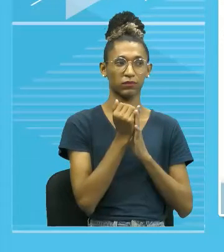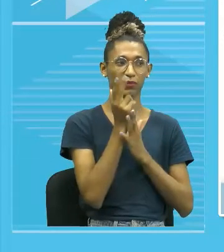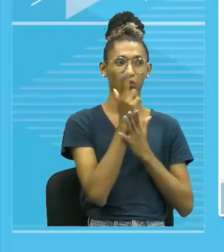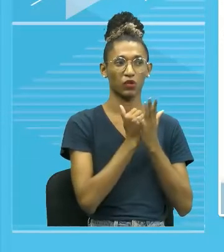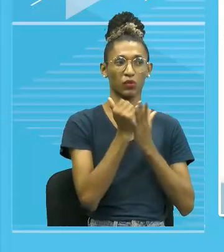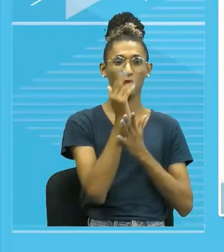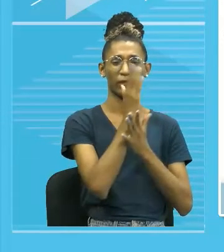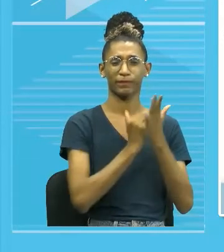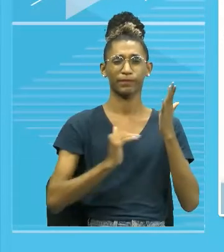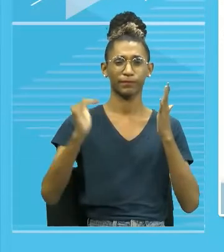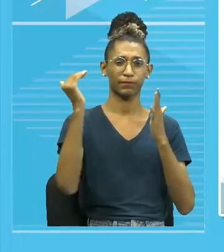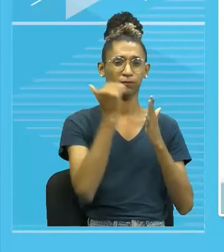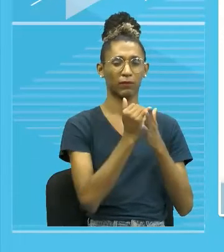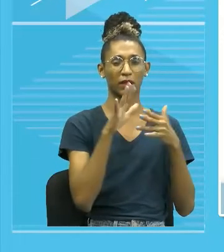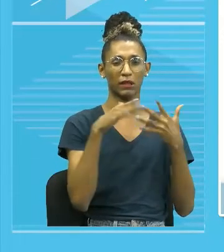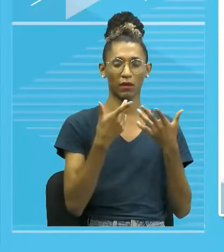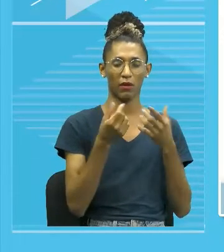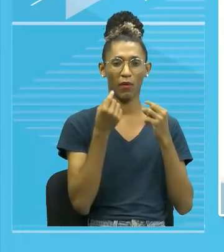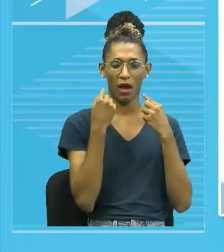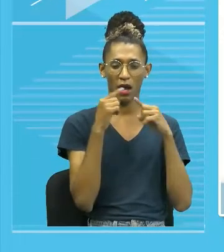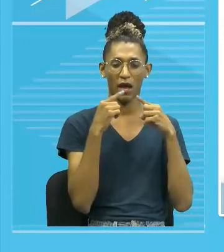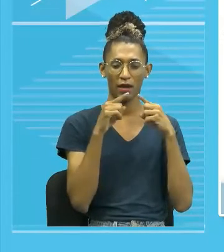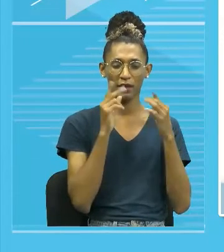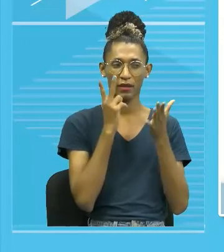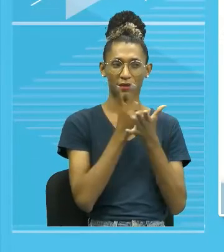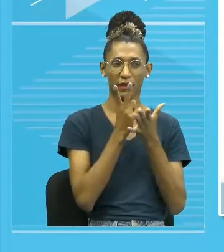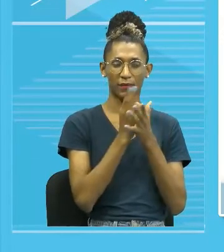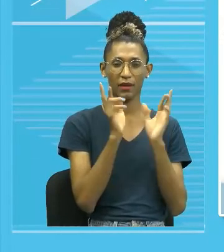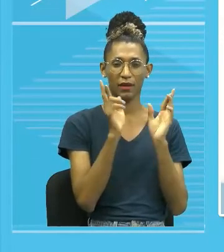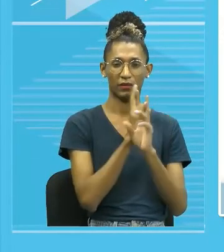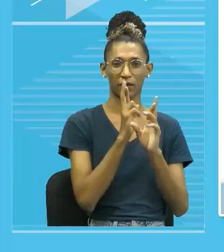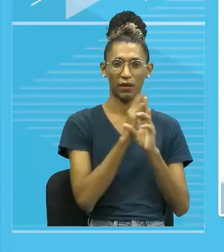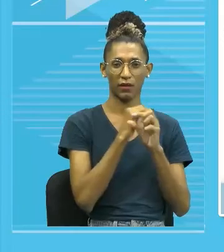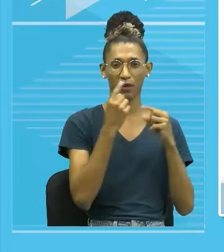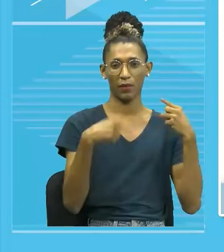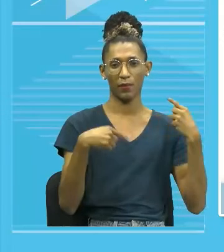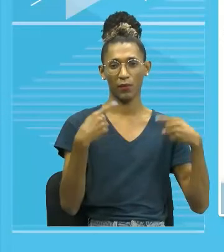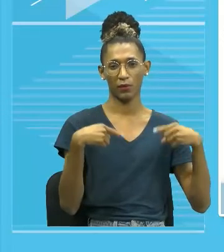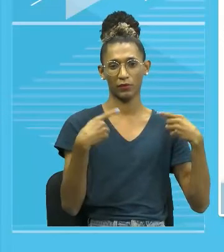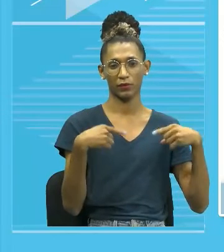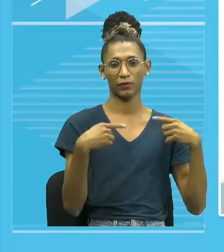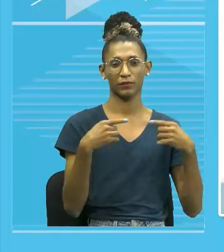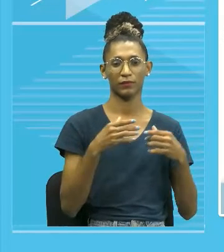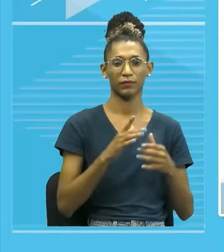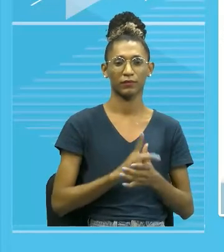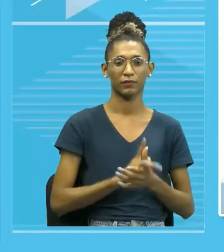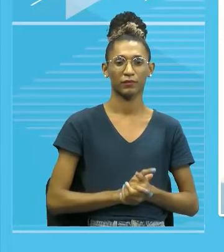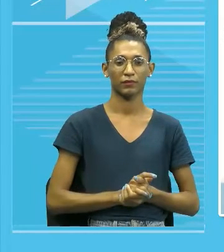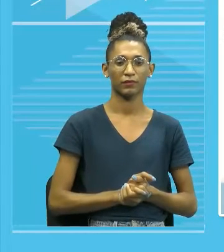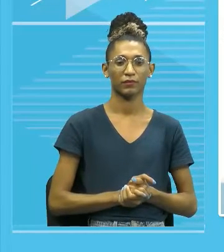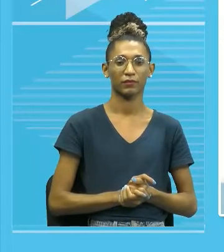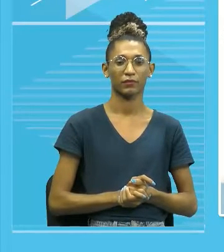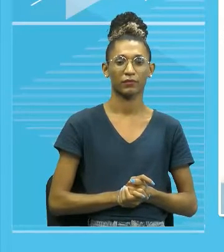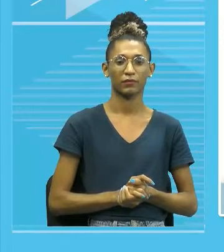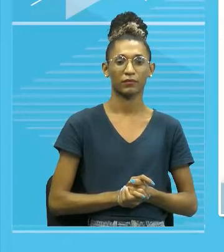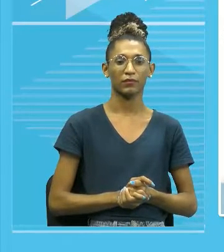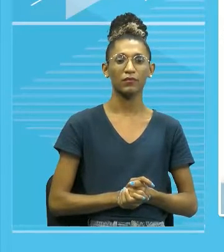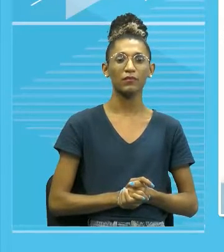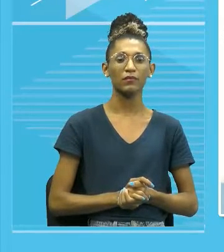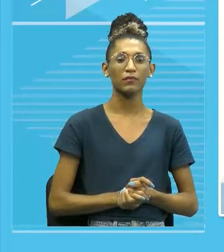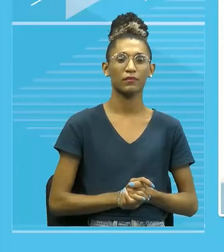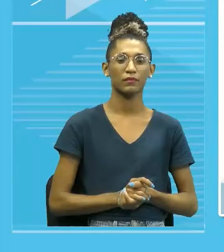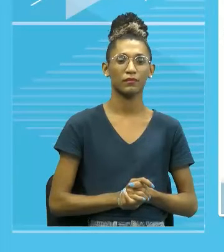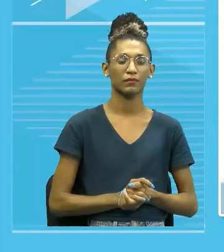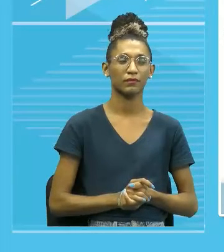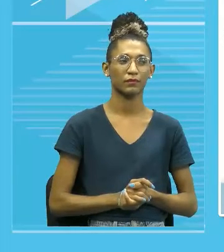uma crítica e a crítica sempre é uma crítica política Qual é a crítica que ele faz aqui né ao comportamento de algum a visão